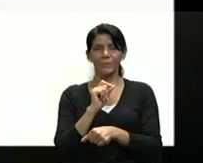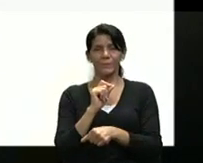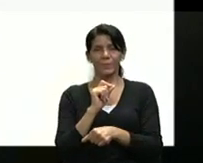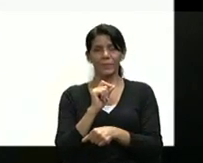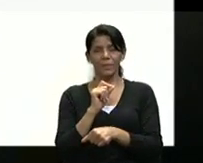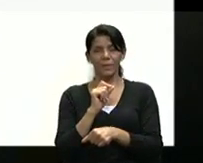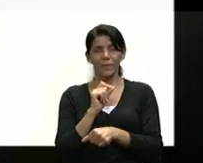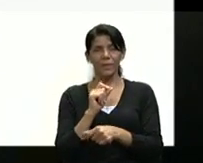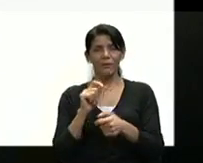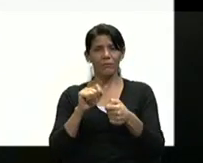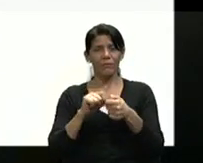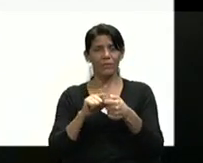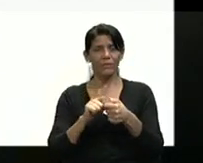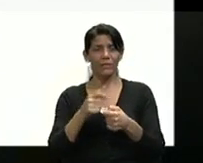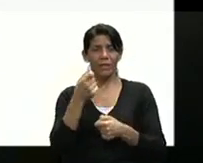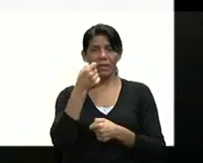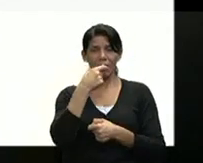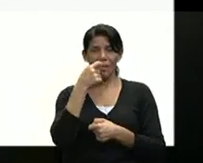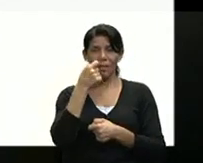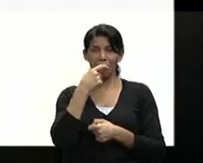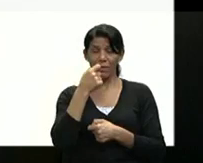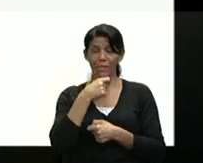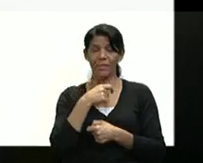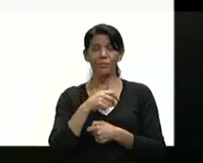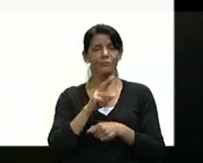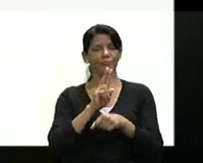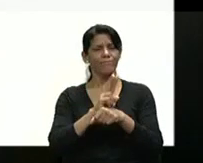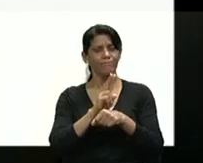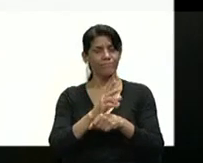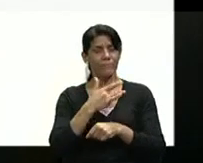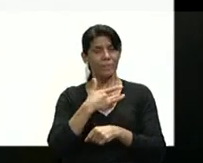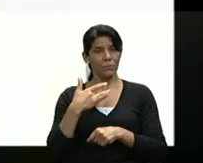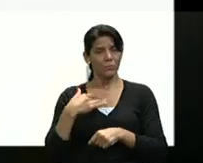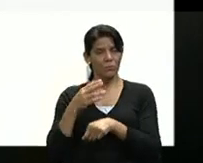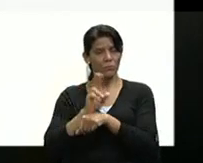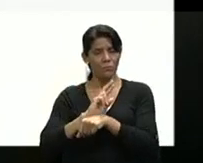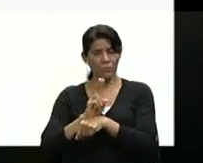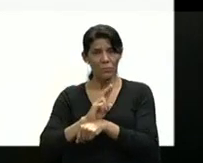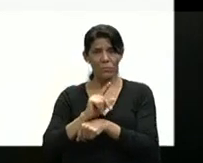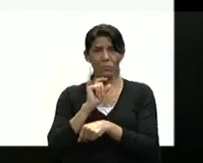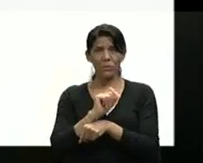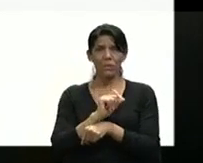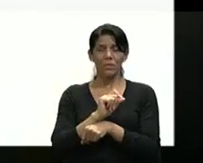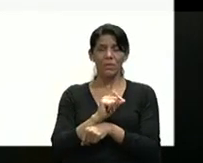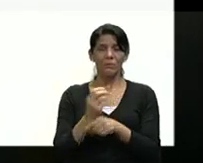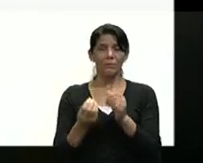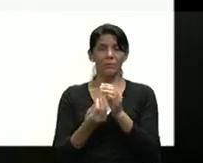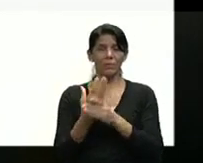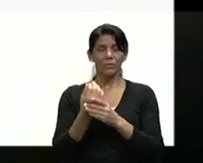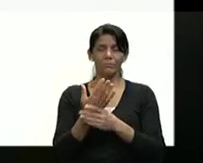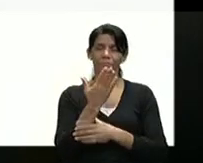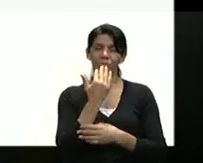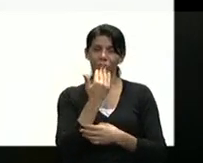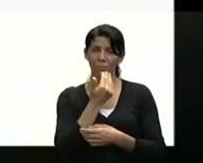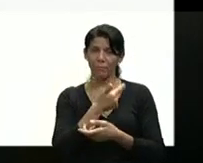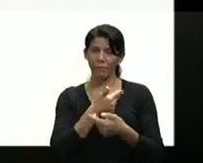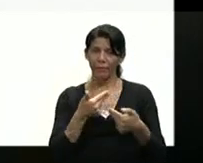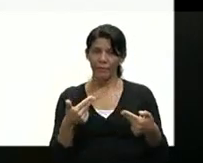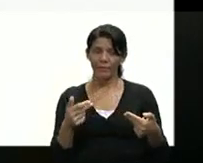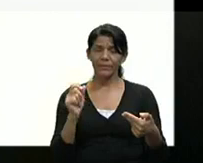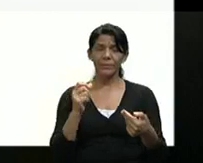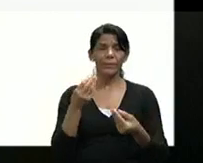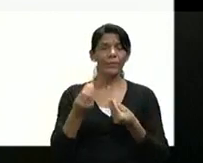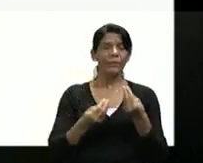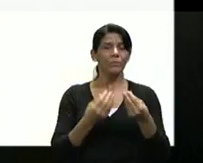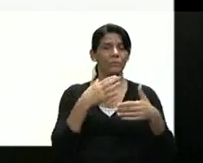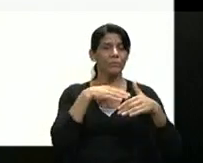a fabricação de medicamentos e insumos para a saúde, fiscalizando a produção de alimentos, como